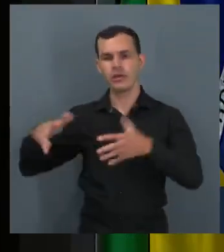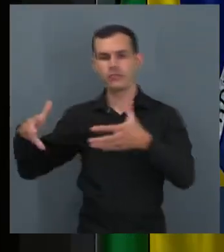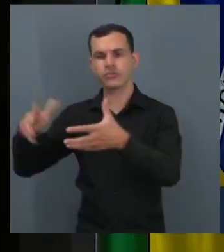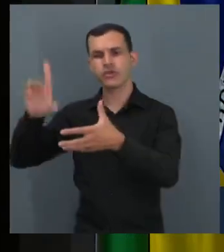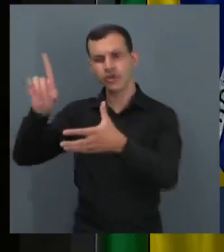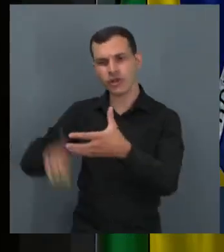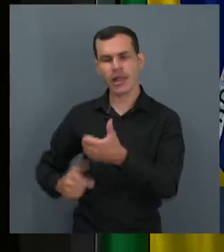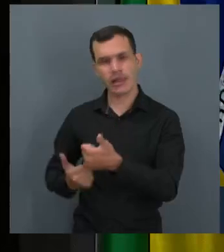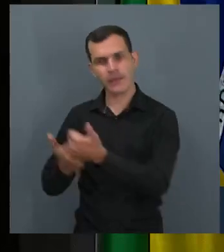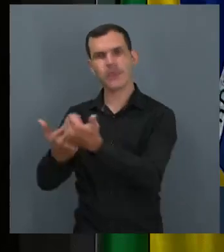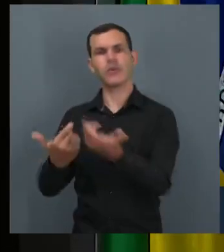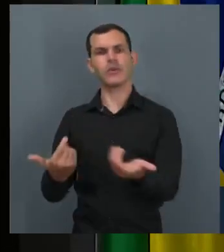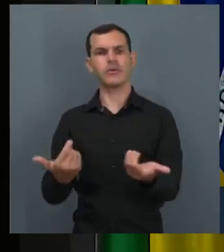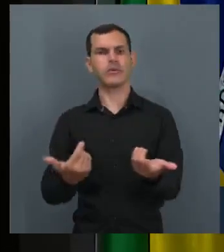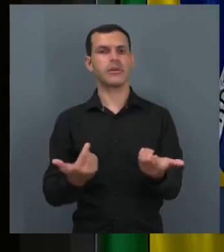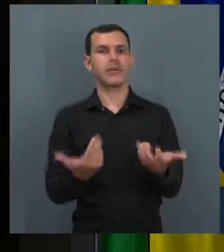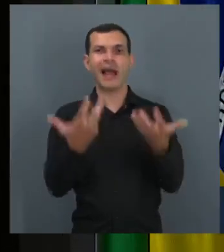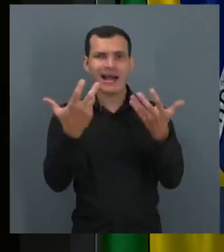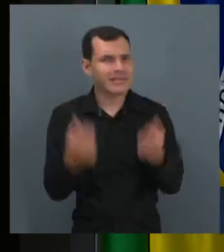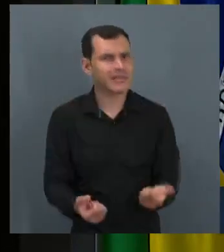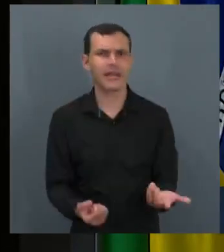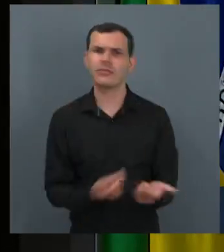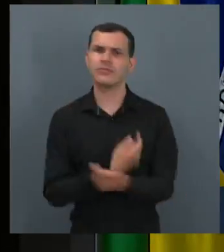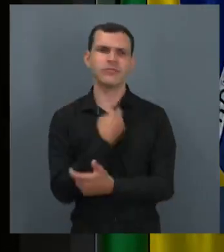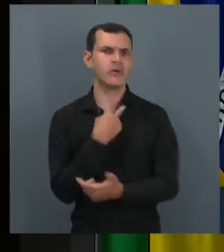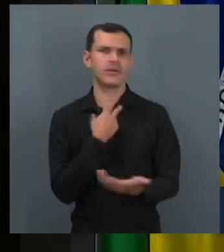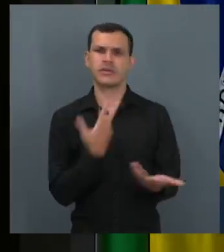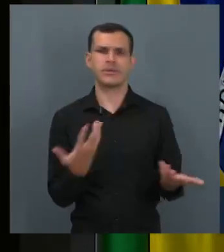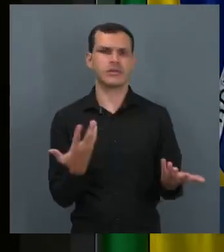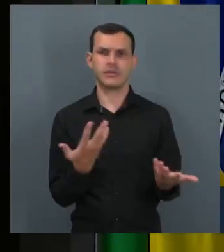né? Inaceitável, e nós vamos continuar